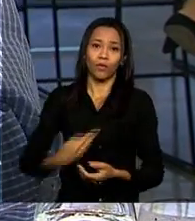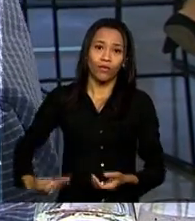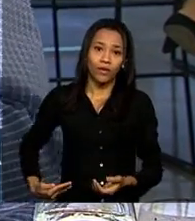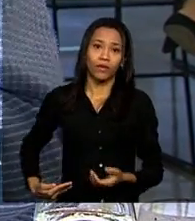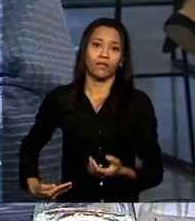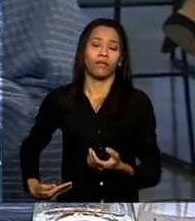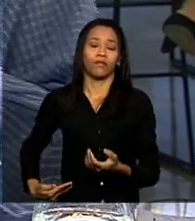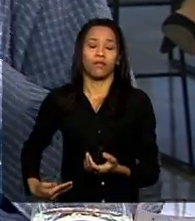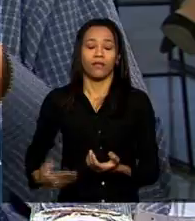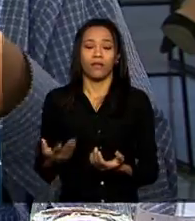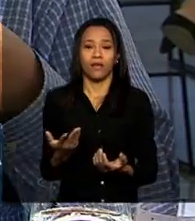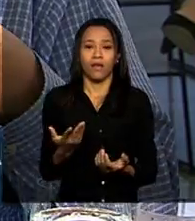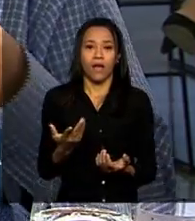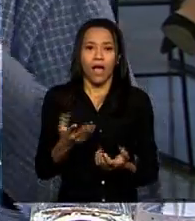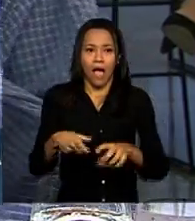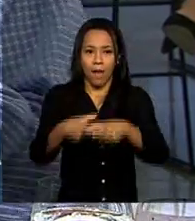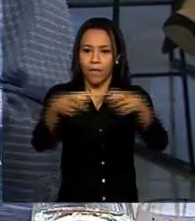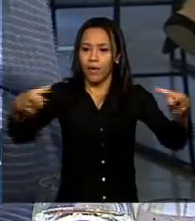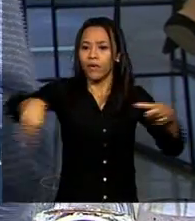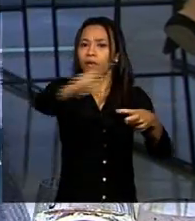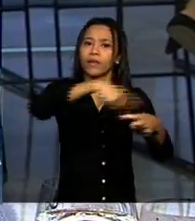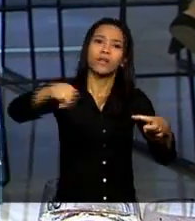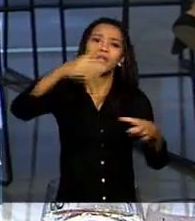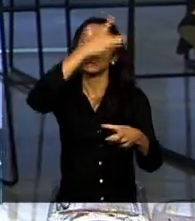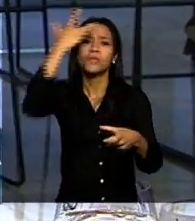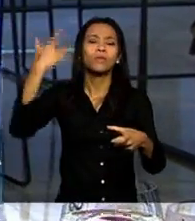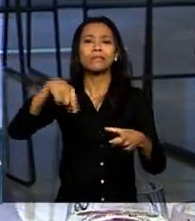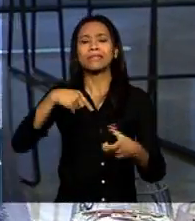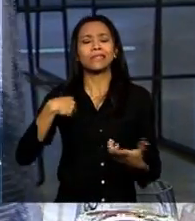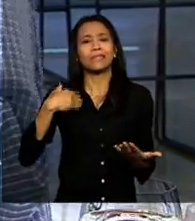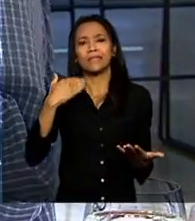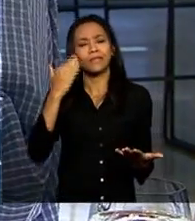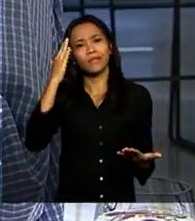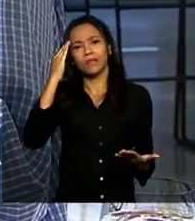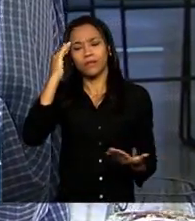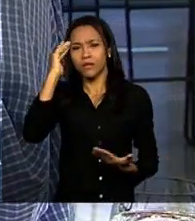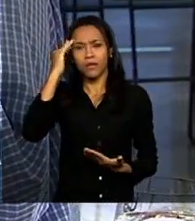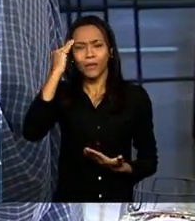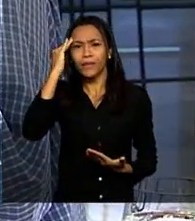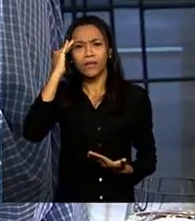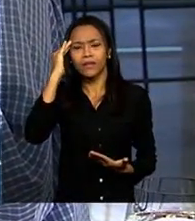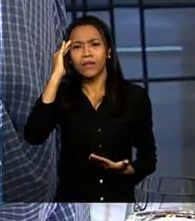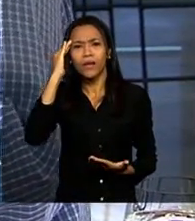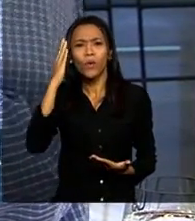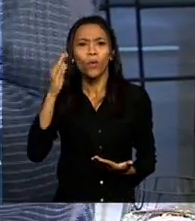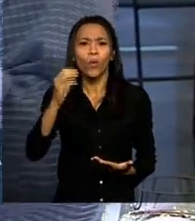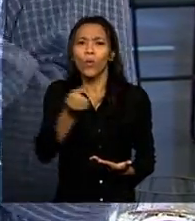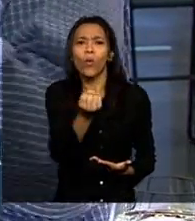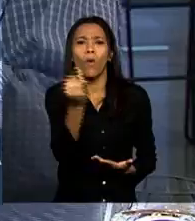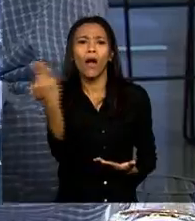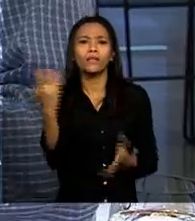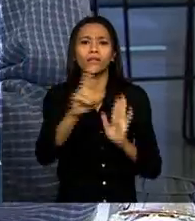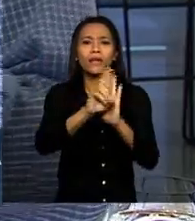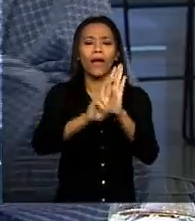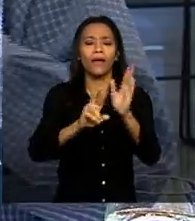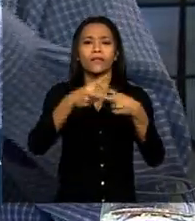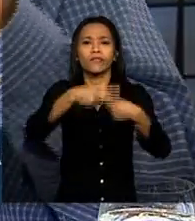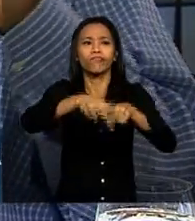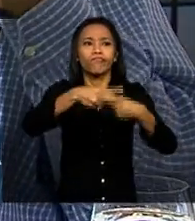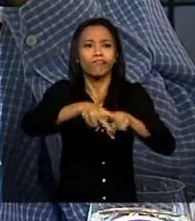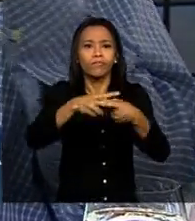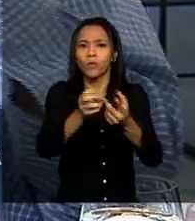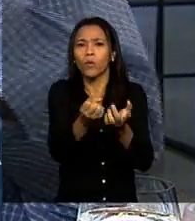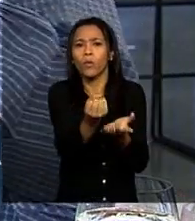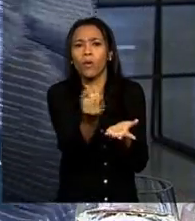população a grande população de fato não entendeu essas medidas de ajuste não entendeu quer dizer